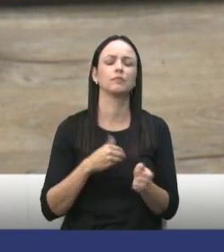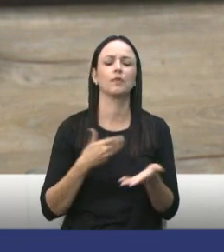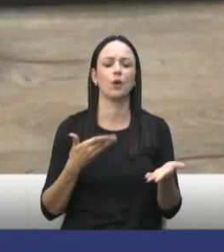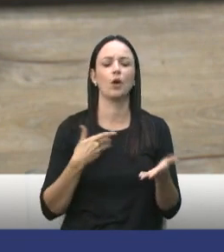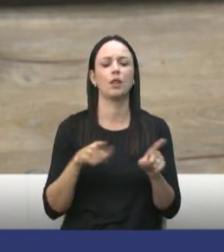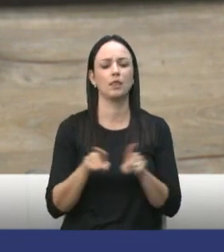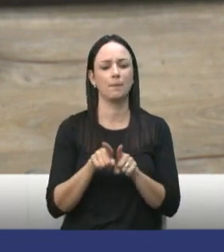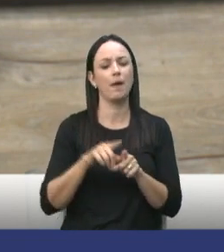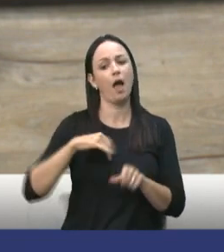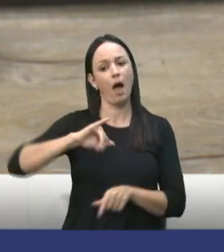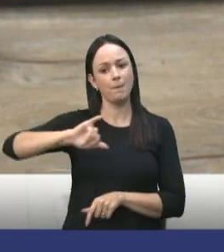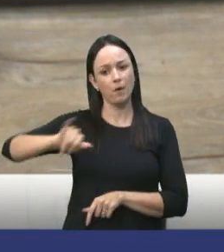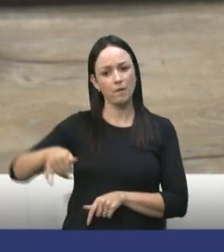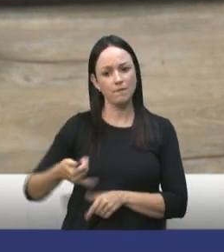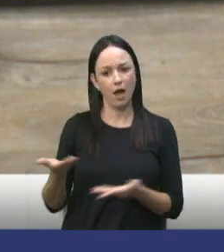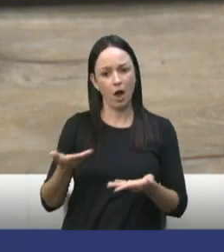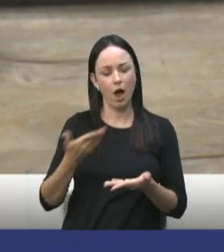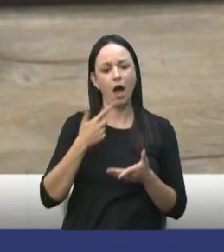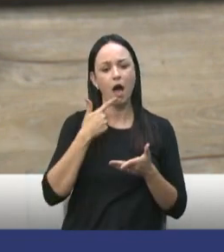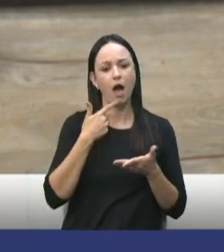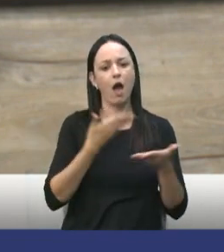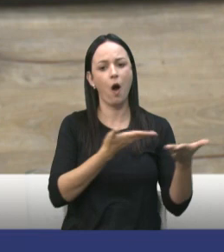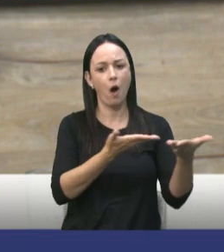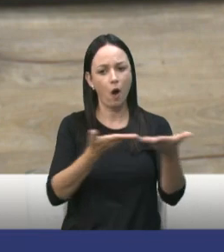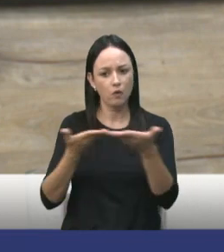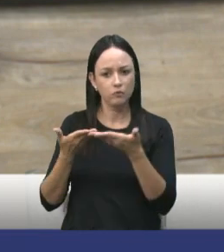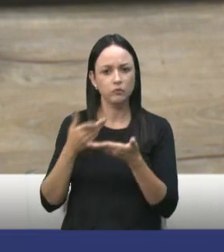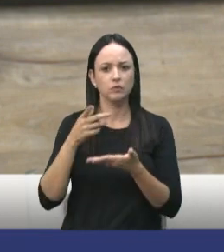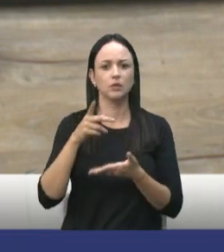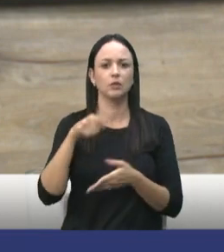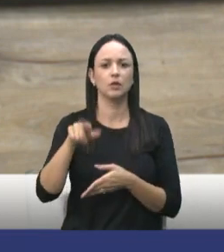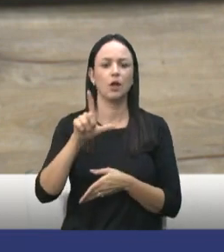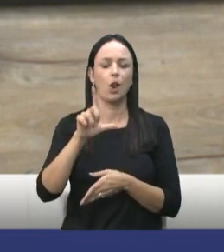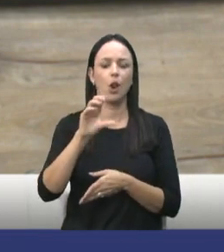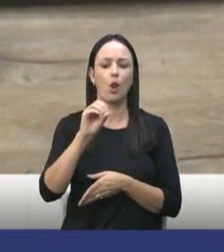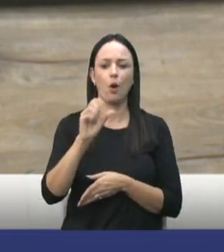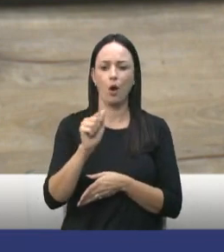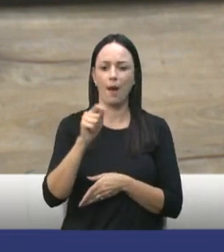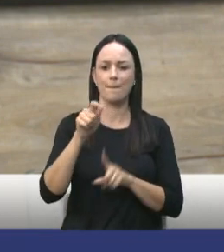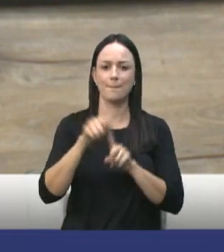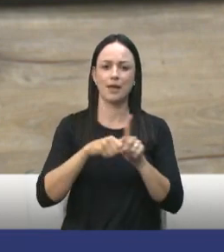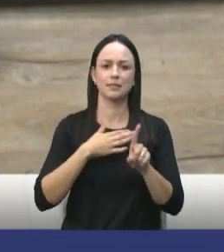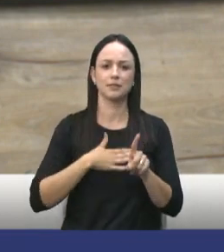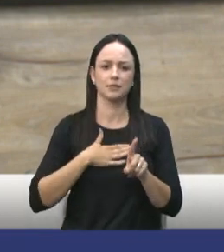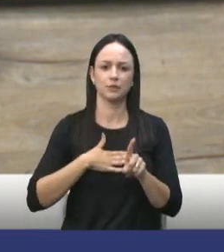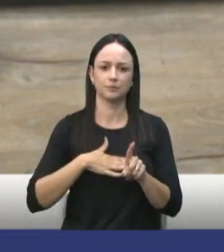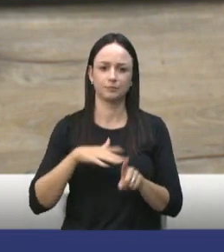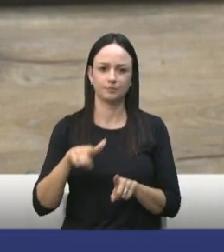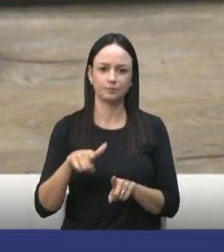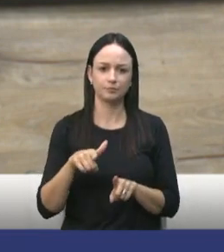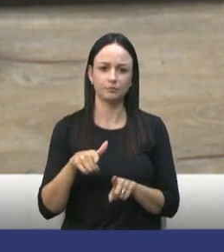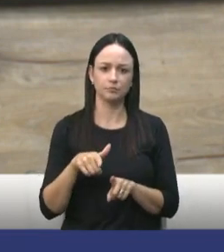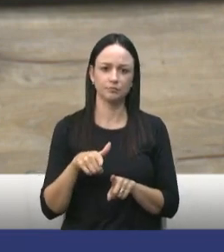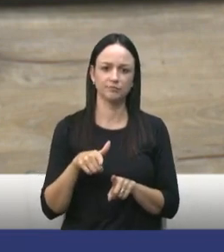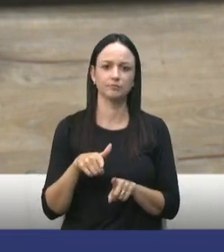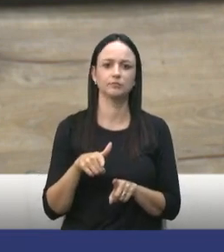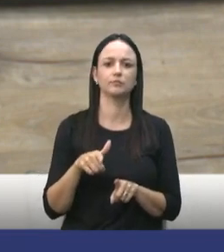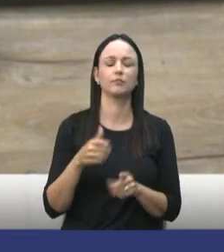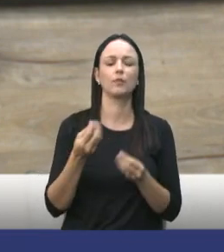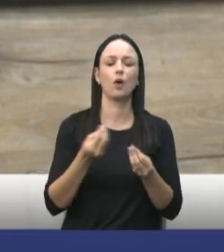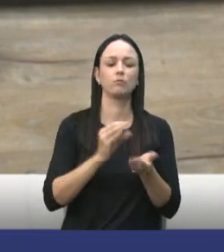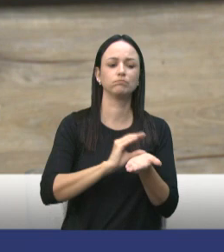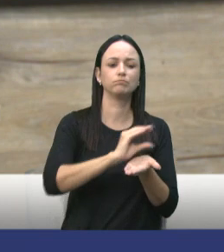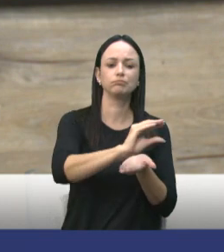população que, por ocasião da LOA, em agosto, onde nós mais propriamente iremos alocar os